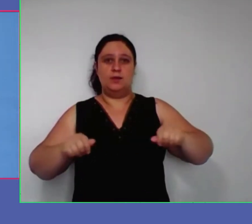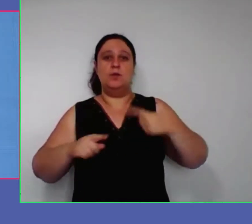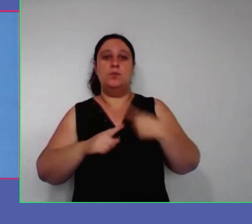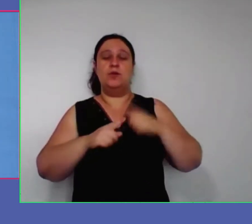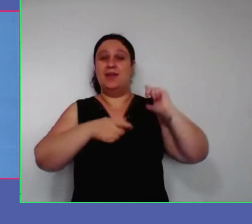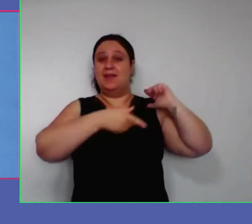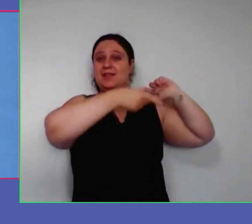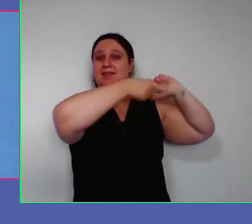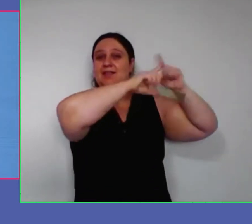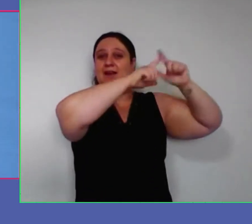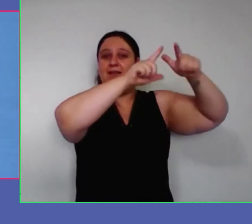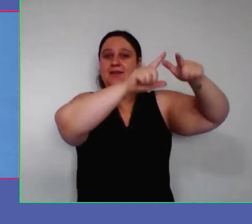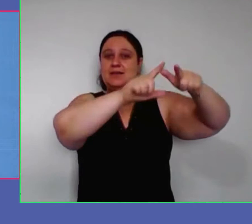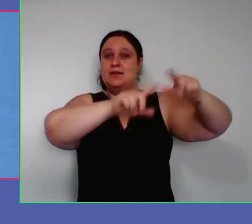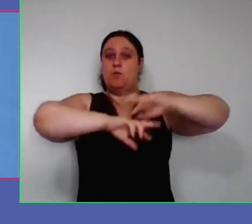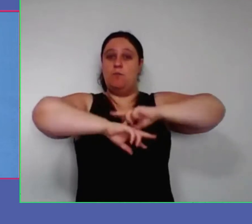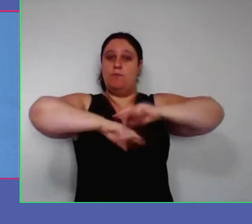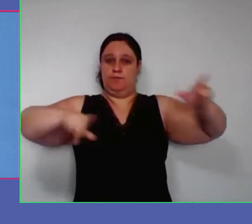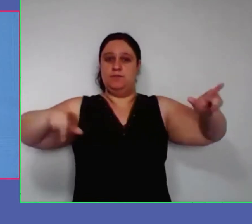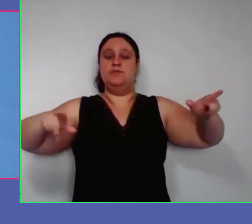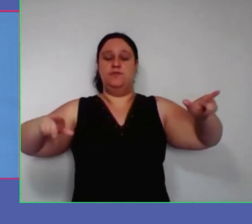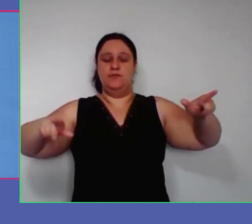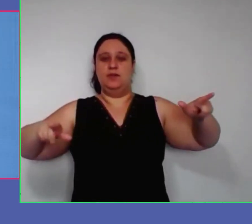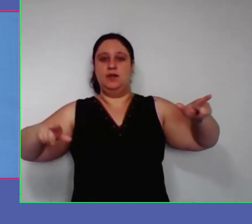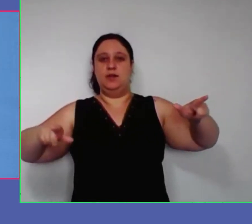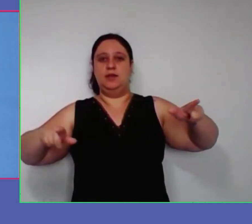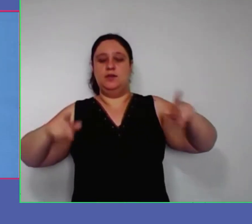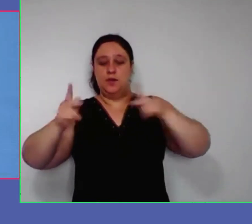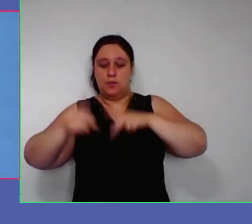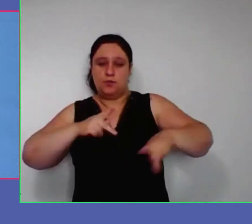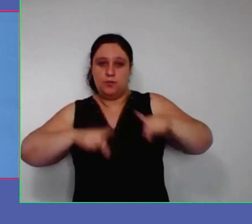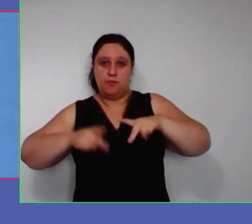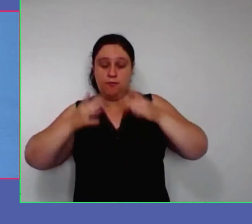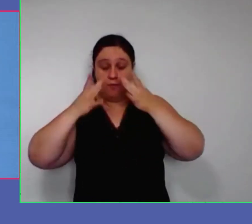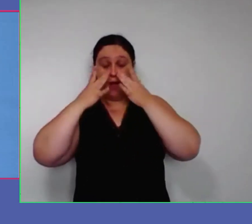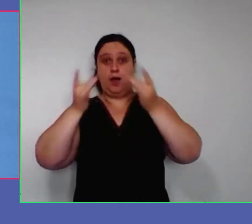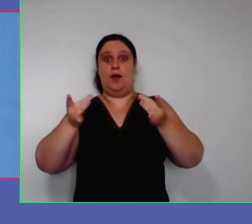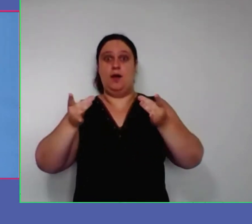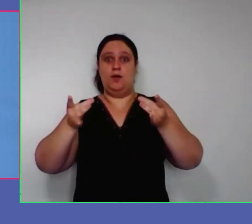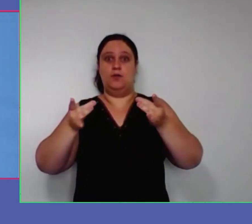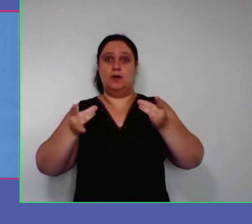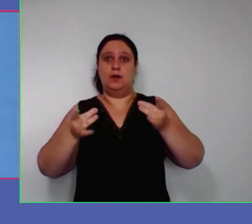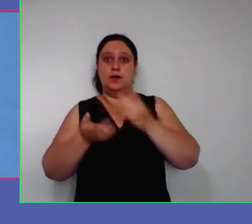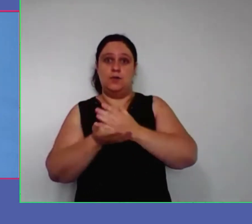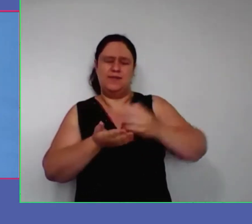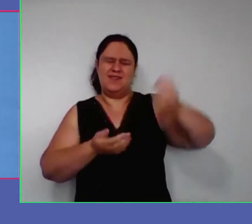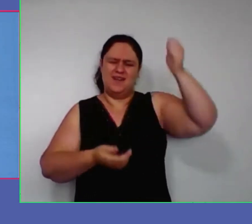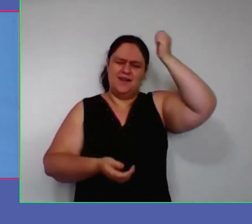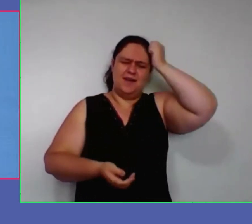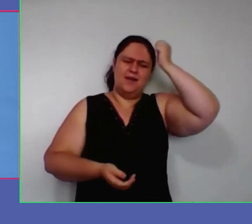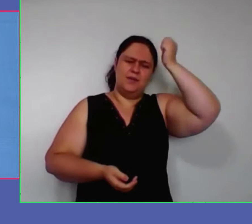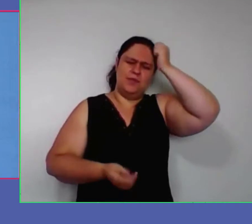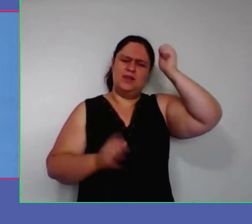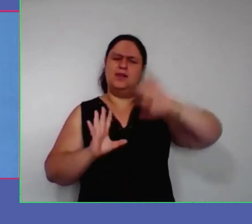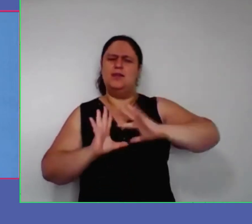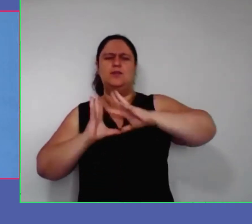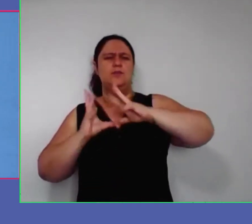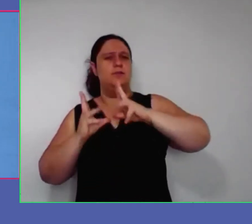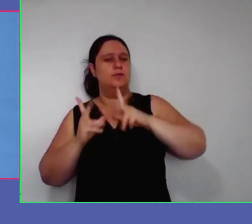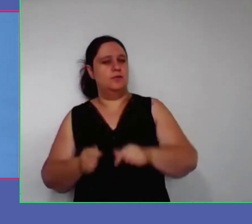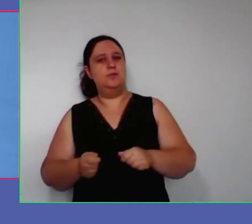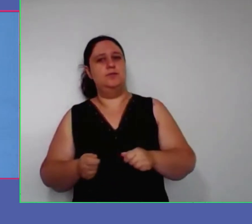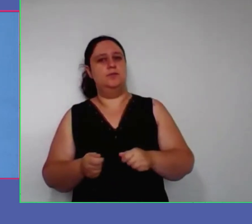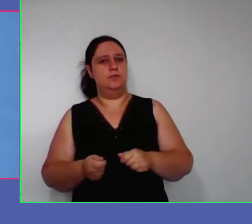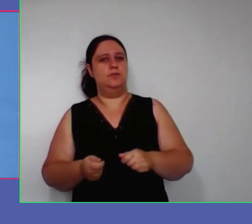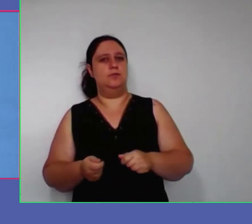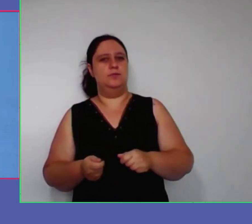judaica, para que o povo pudesse ser despertado e se arrepender de tudo aquilo, para poder